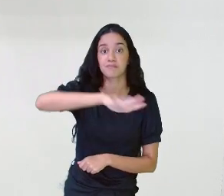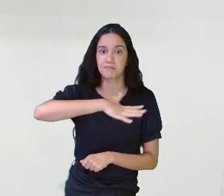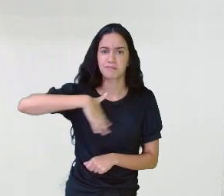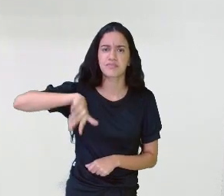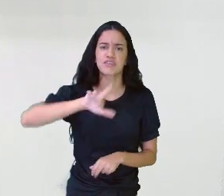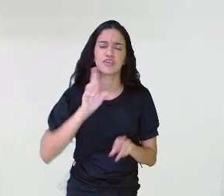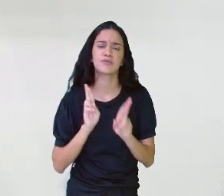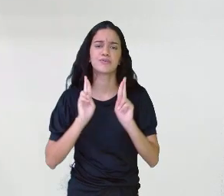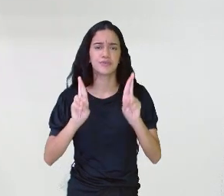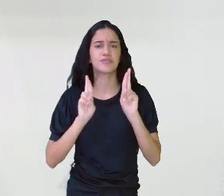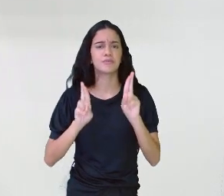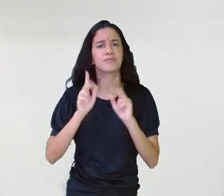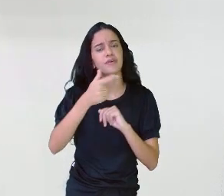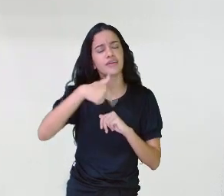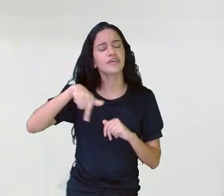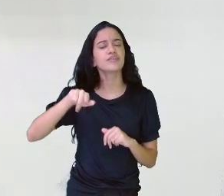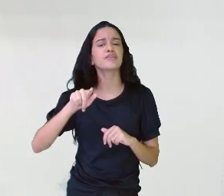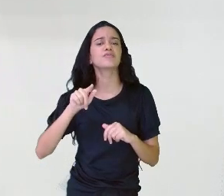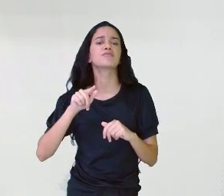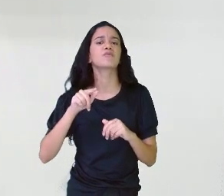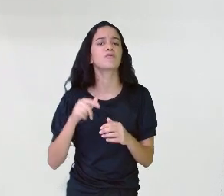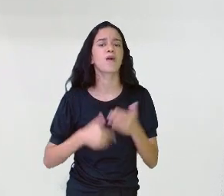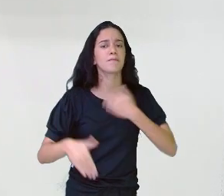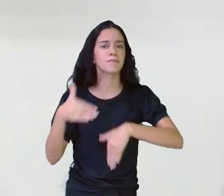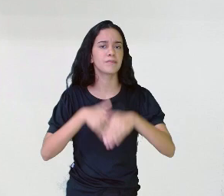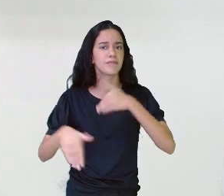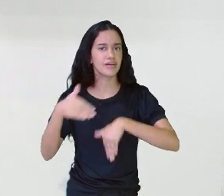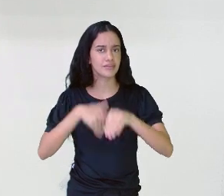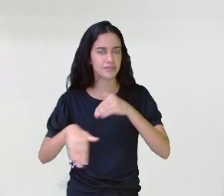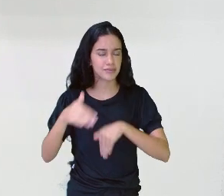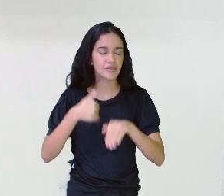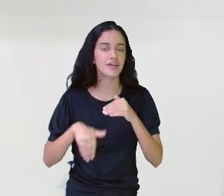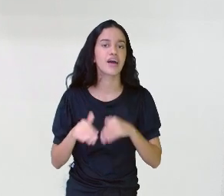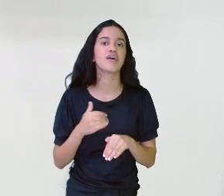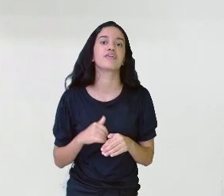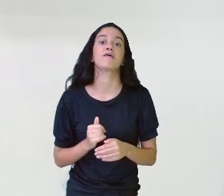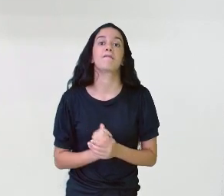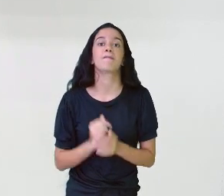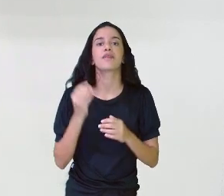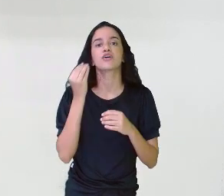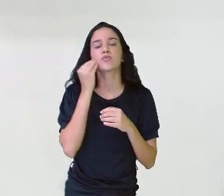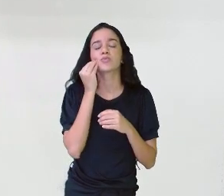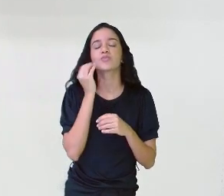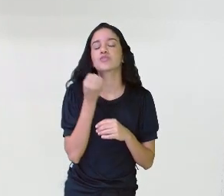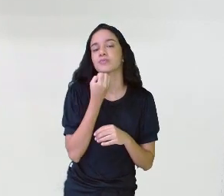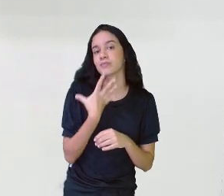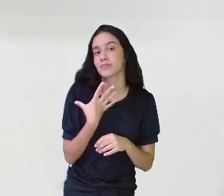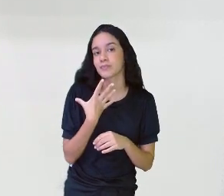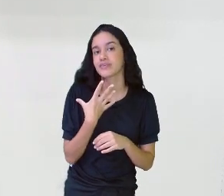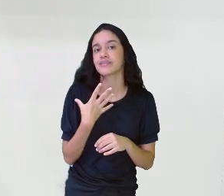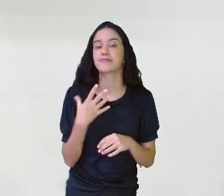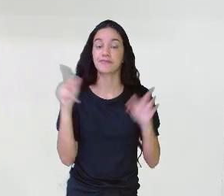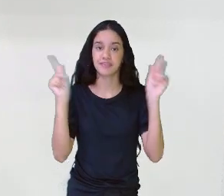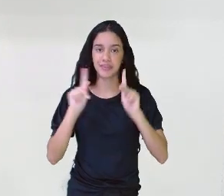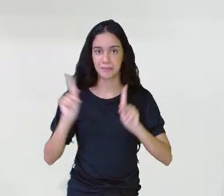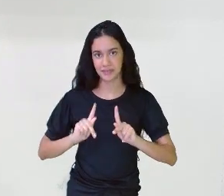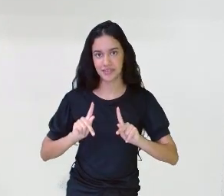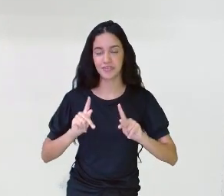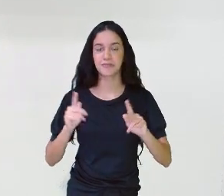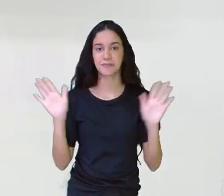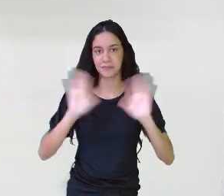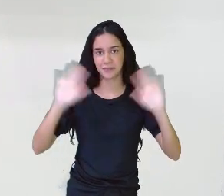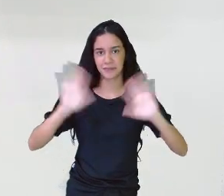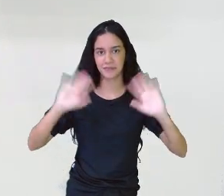E eu espero contar com a sua participação numa próxima, tá? Fiquem bem, fiquem em paz. Tchau, tchau.